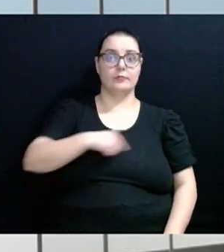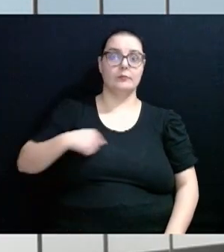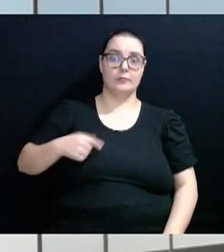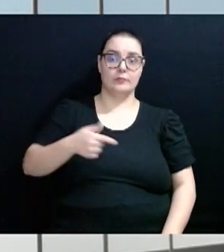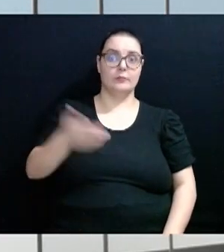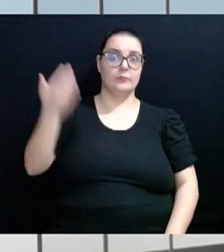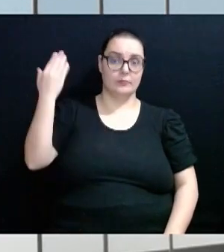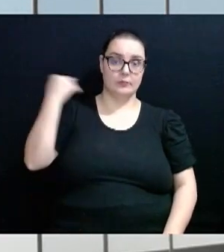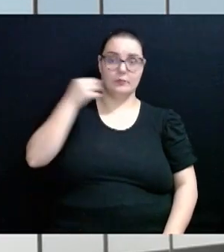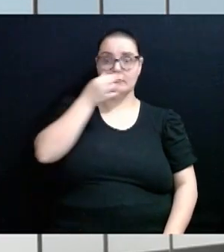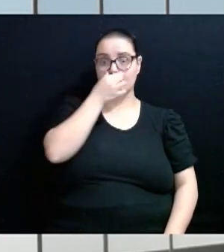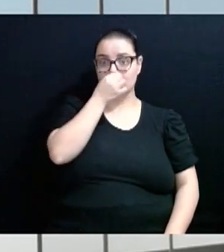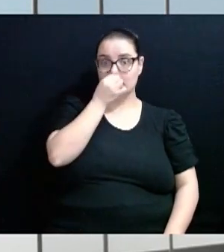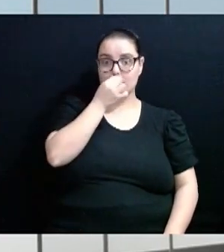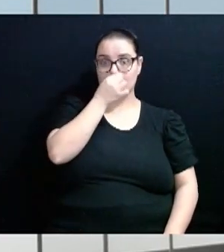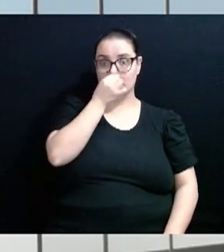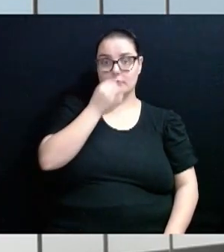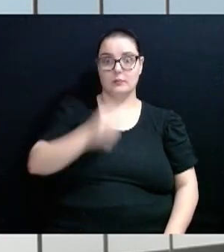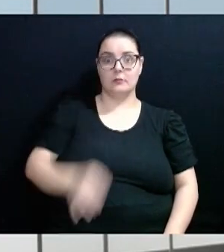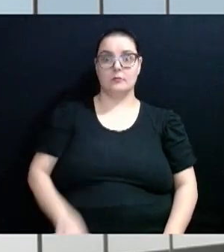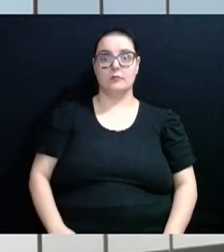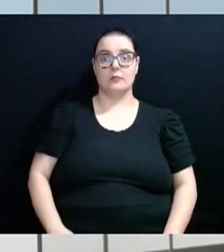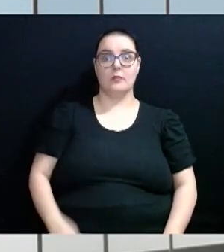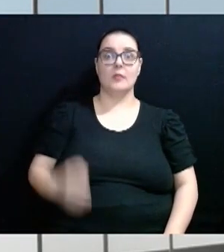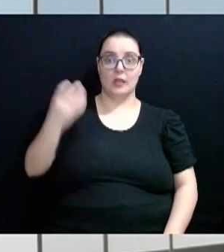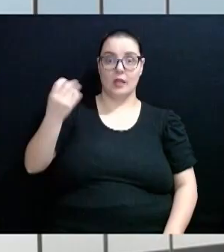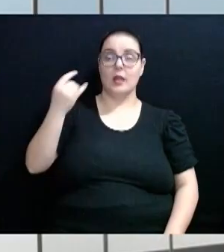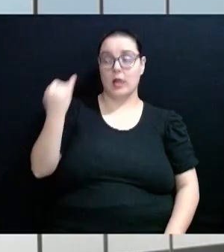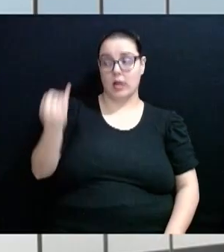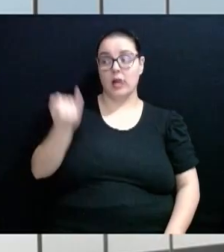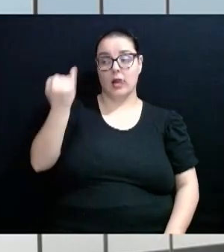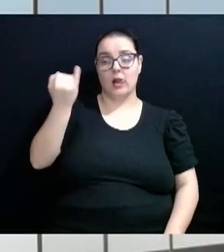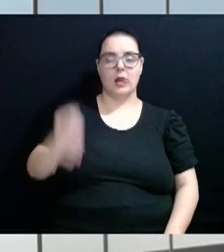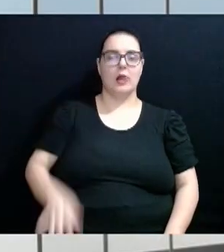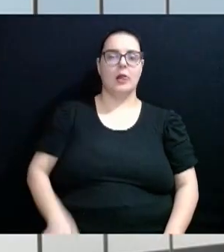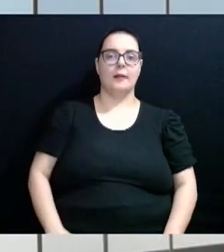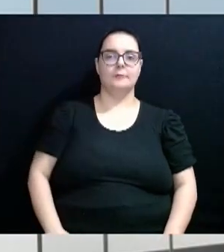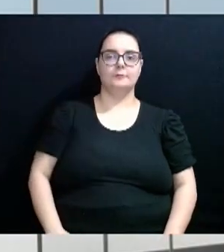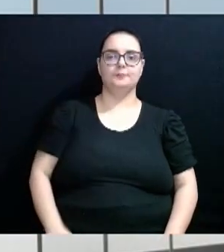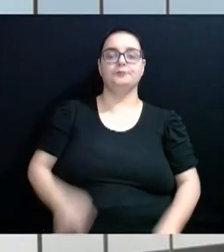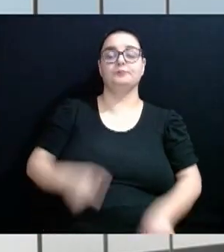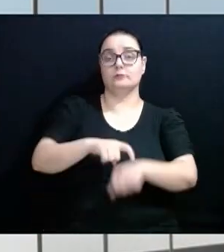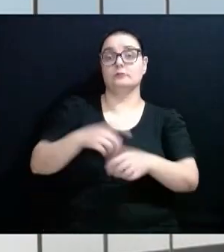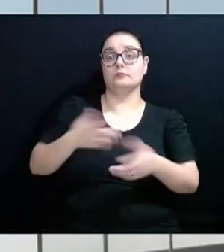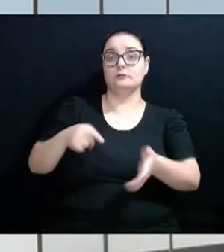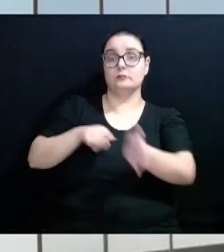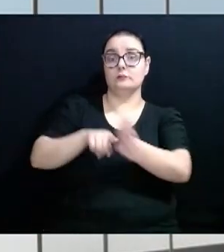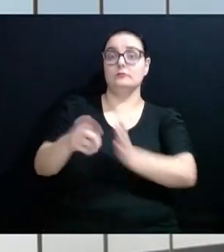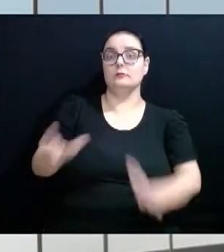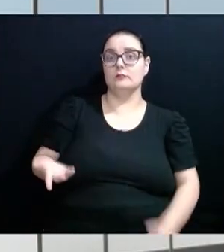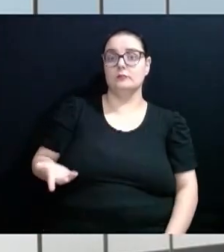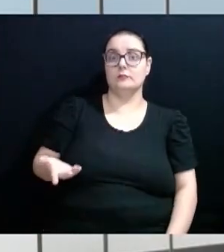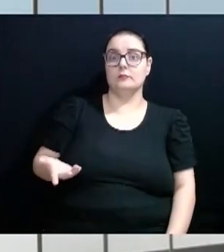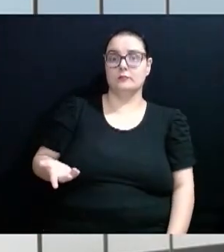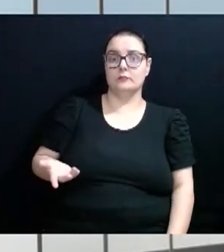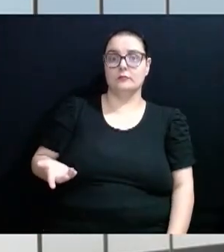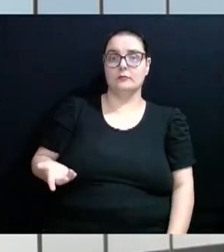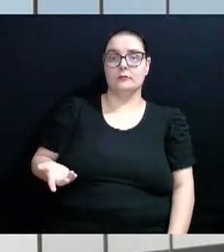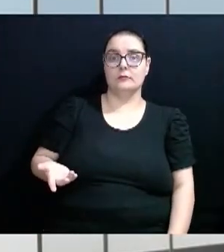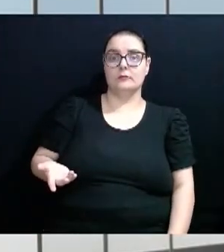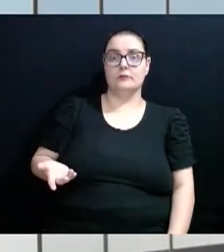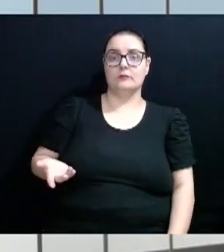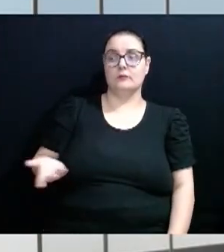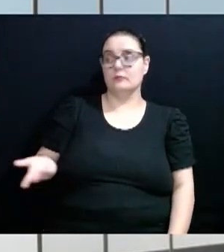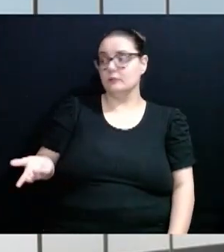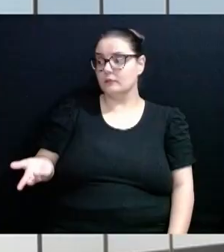passada na China, uma viagem muito interessante. Então, num determinado momento eu perguntei, mas escuta, aqui por que não